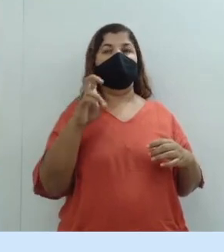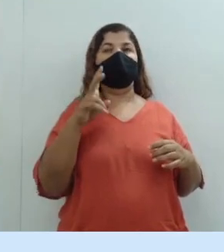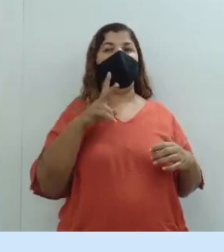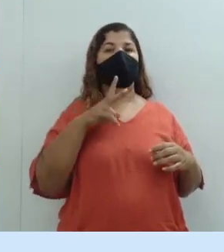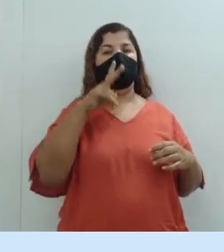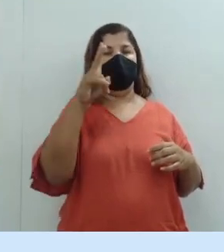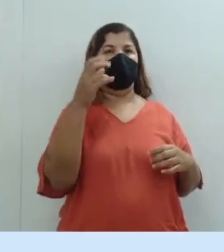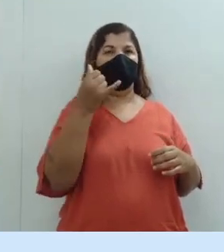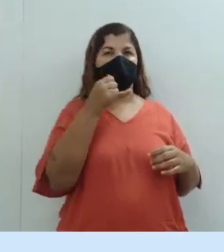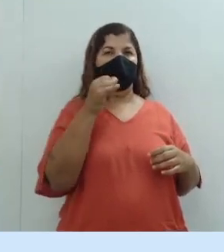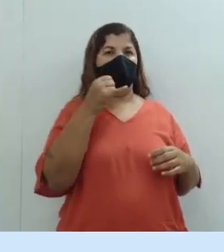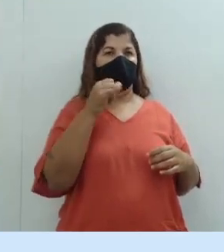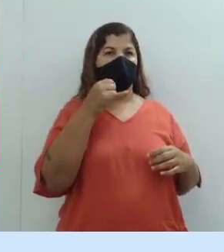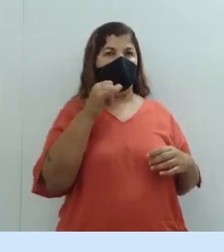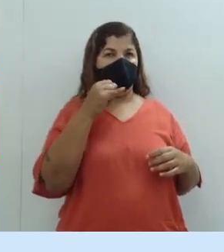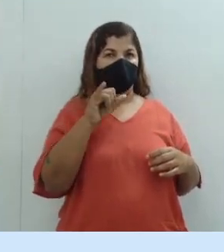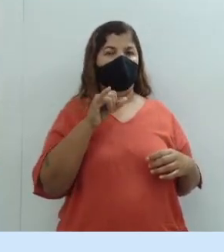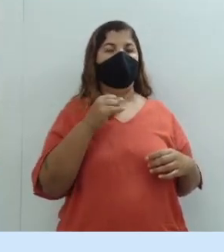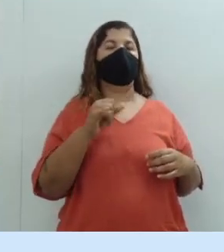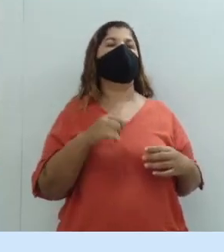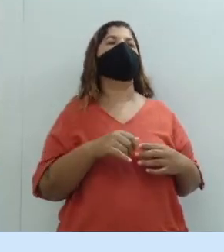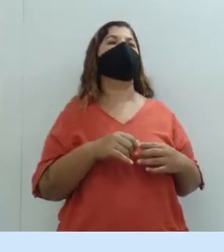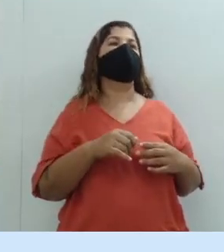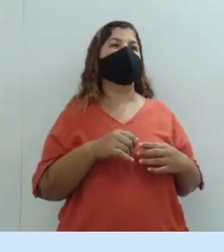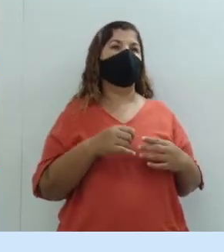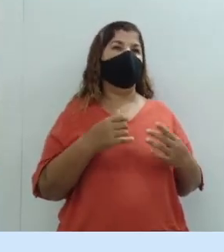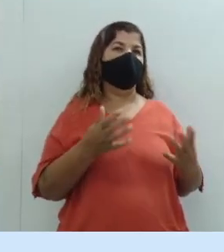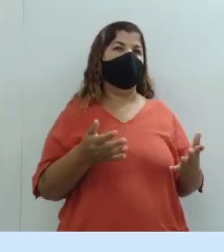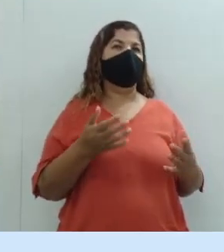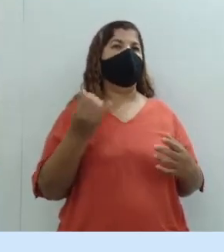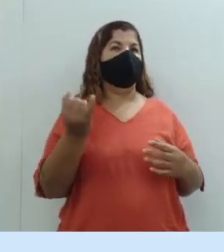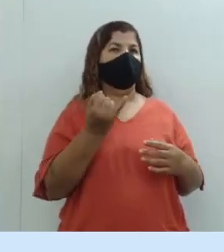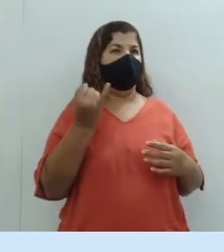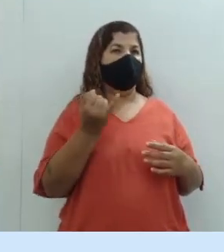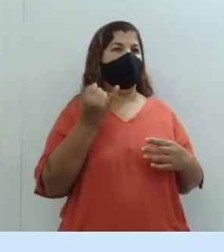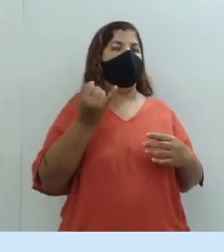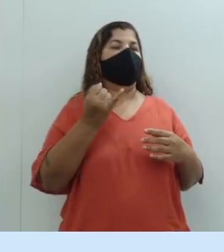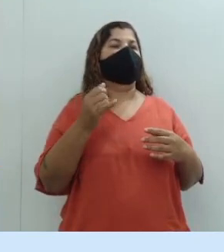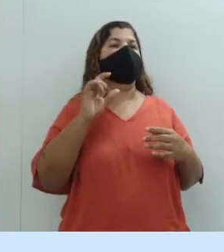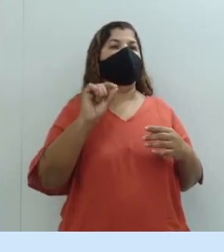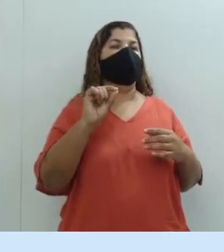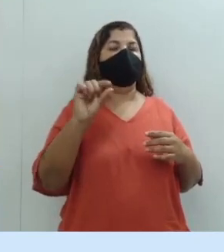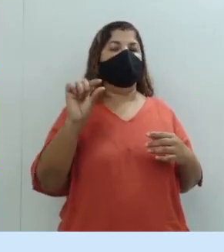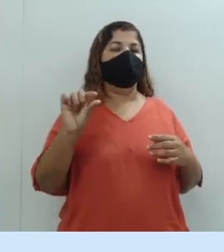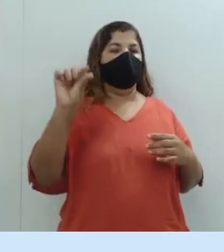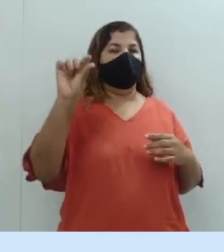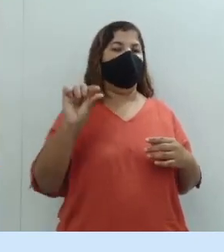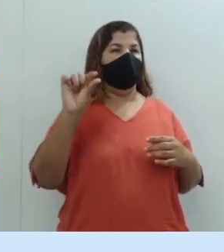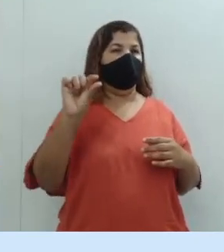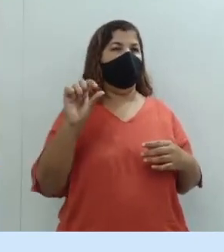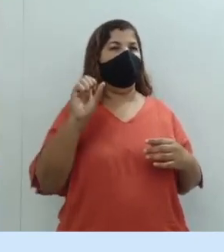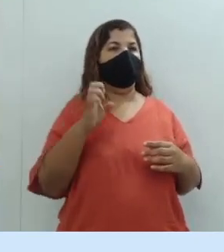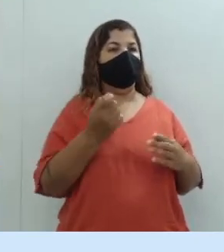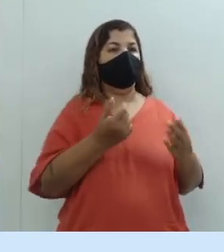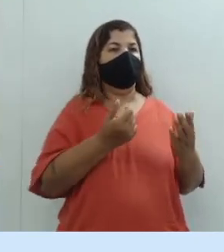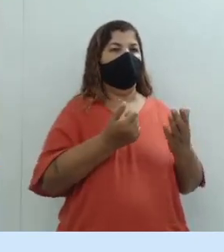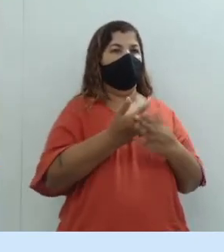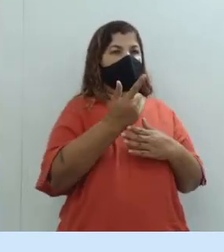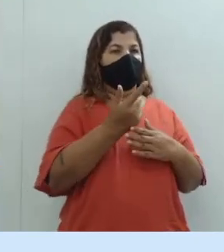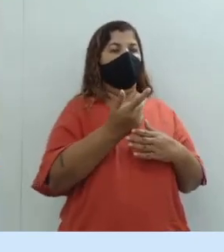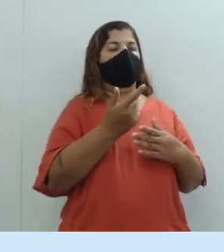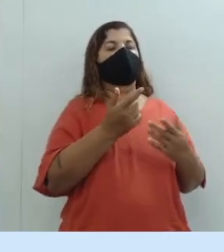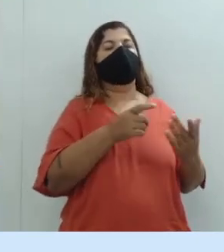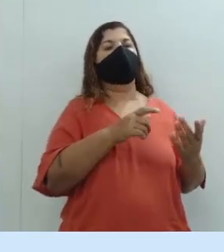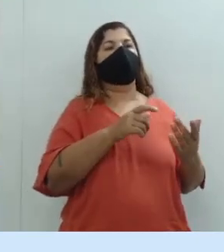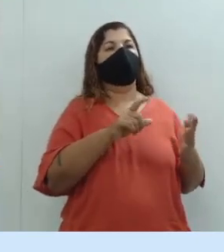elétrica ultrapassa o valor limite do dispositivo. Algo interessante também de se falar é que esses disjuntores, se você for comprar um disjuntor no armazém, por